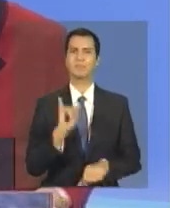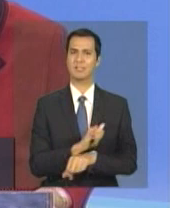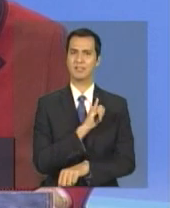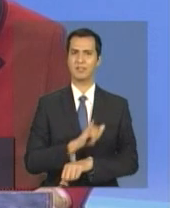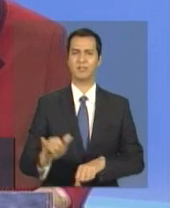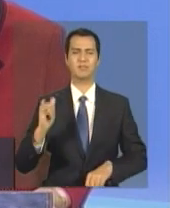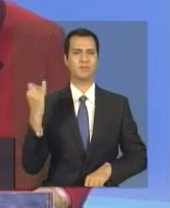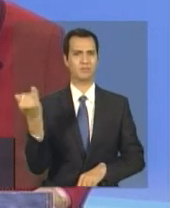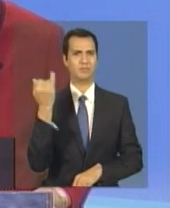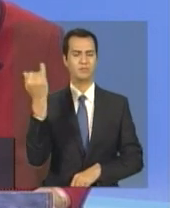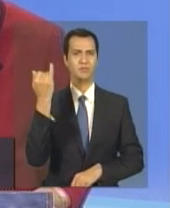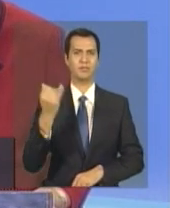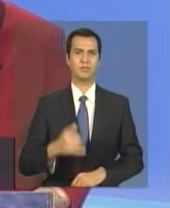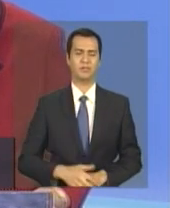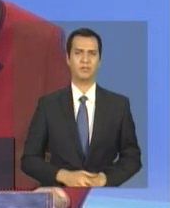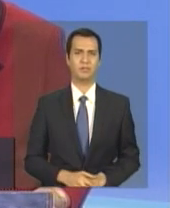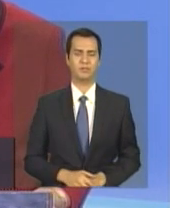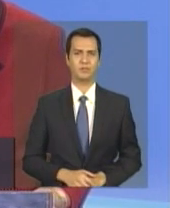processo. E aí,